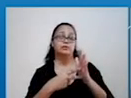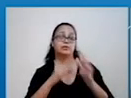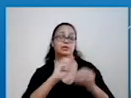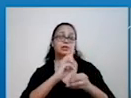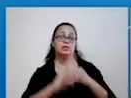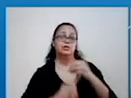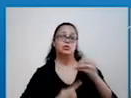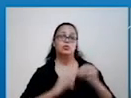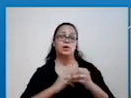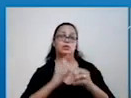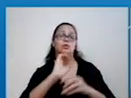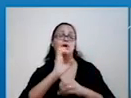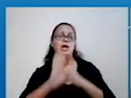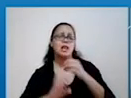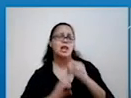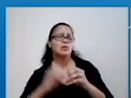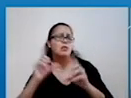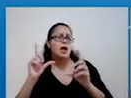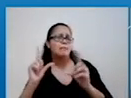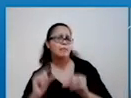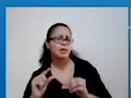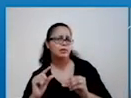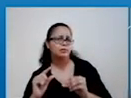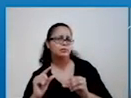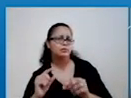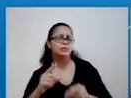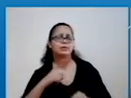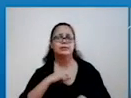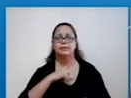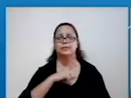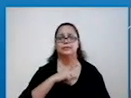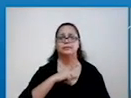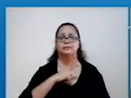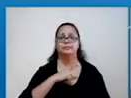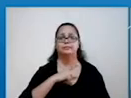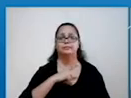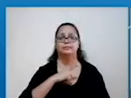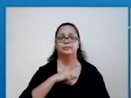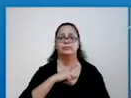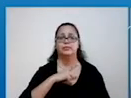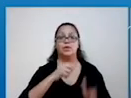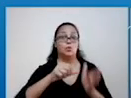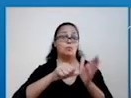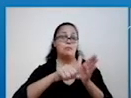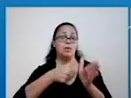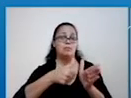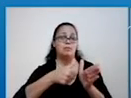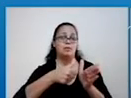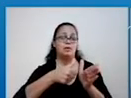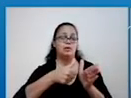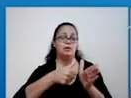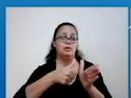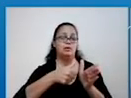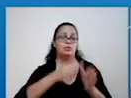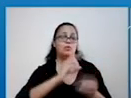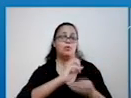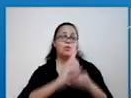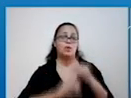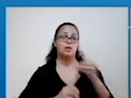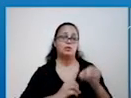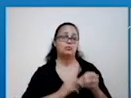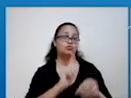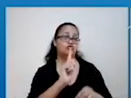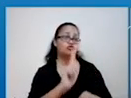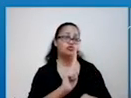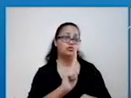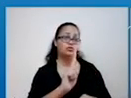tem elétrons a menos do que ele teria. Então, aqui no primeiro elemento, nós temos átomos, o G, no caso,